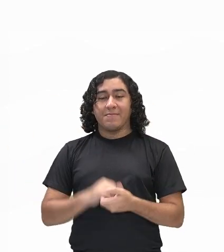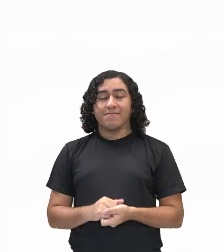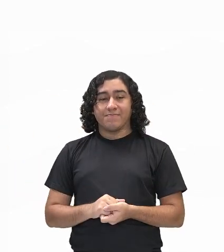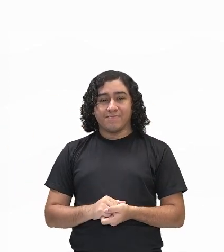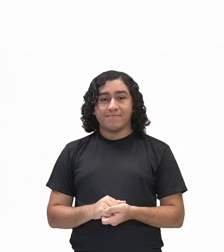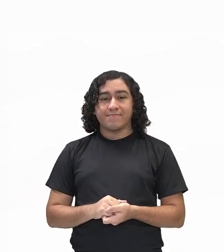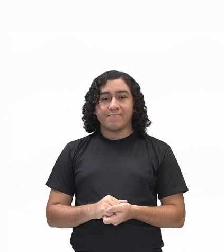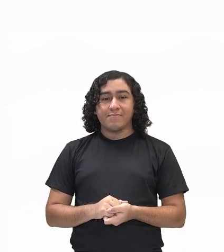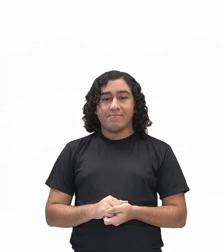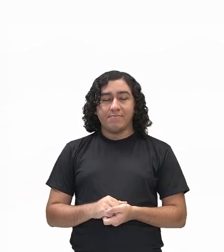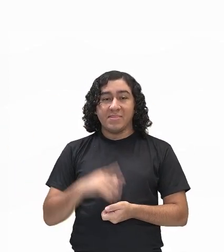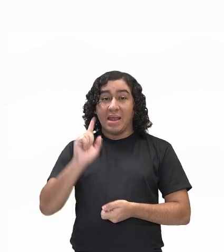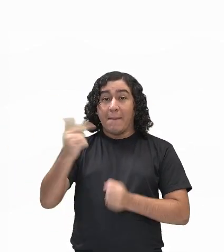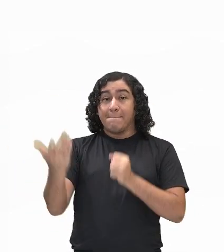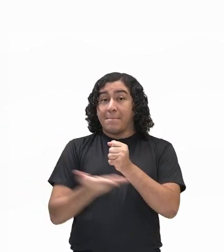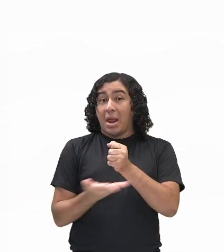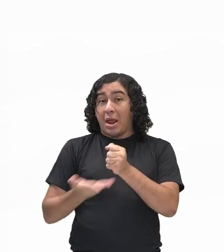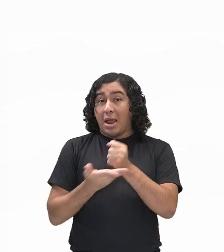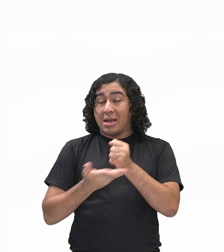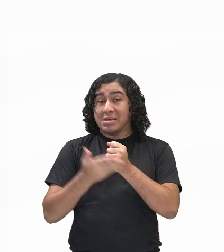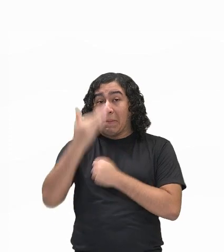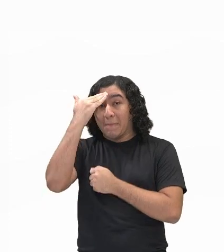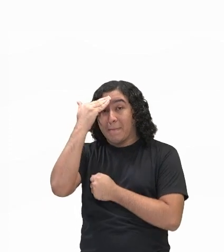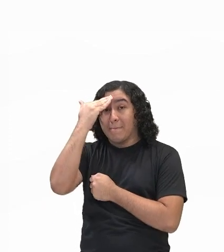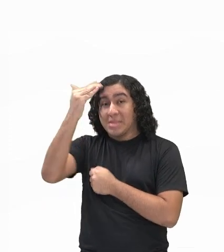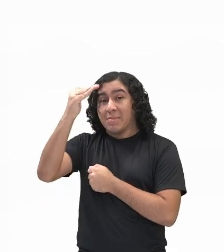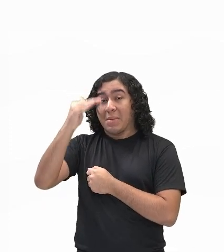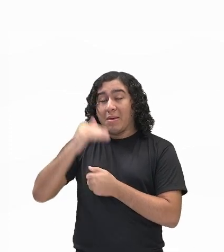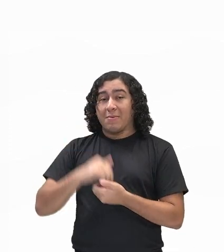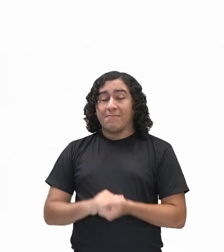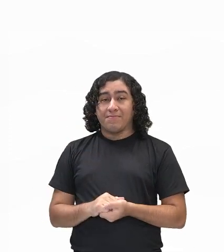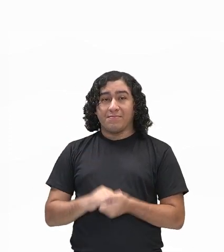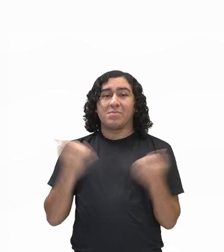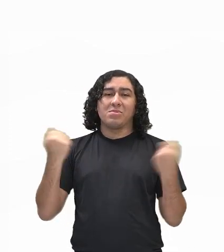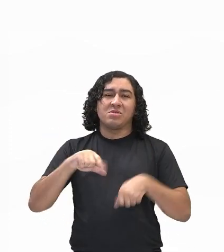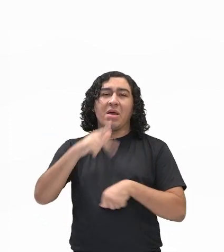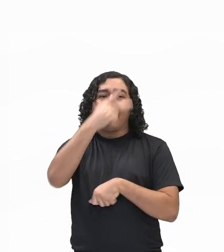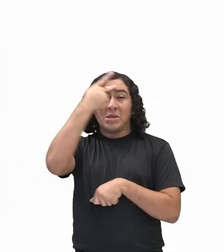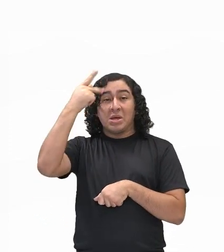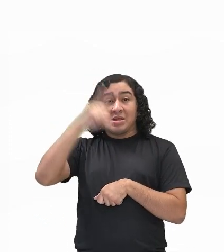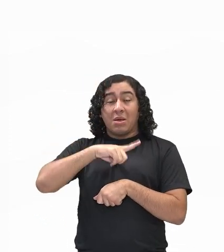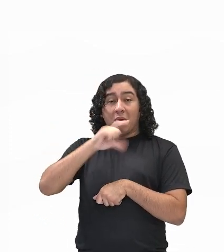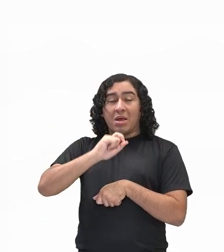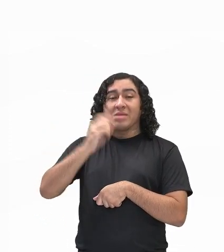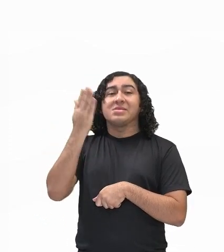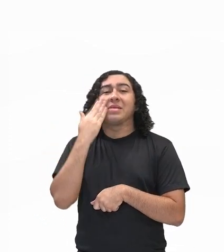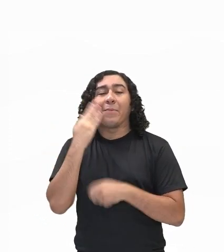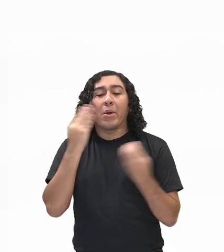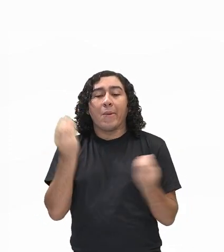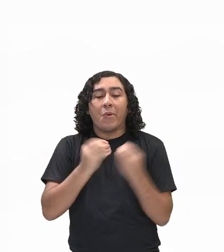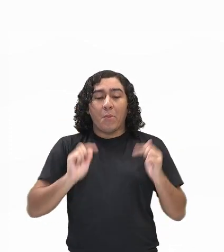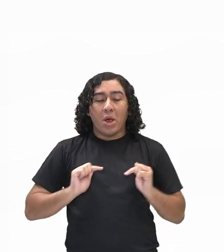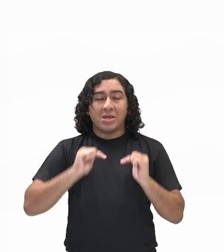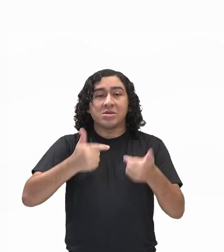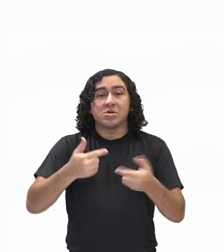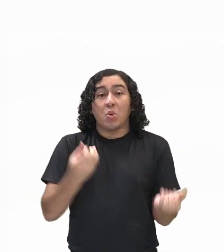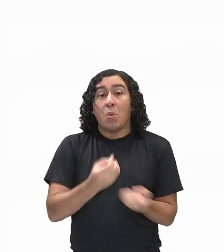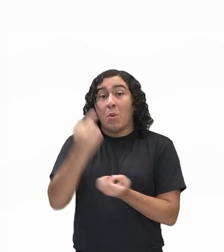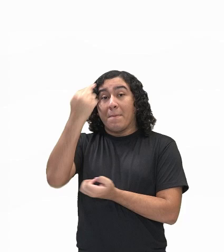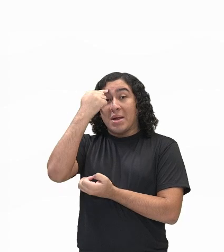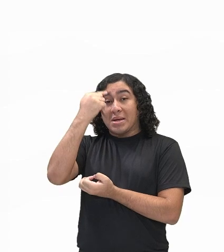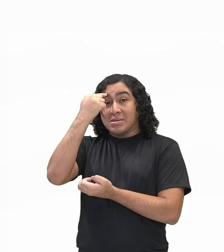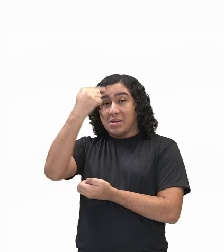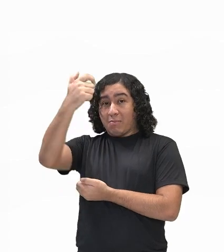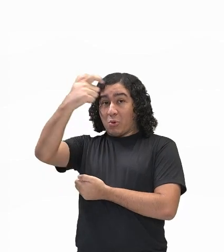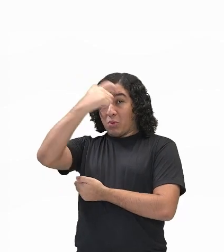os princípios gerais, universais, que servem para guiar para o nosso agir, para o pensar do homem no